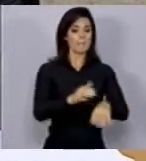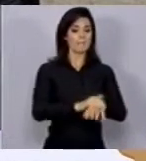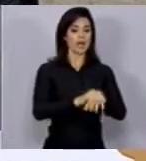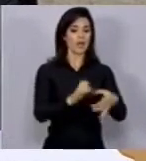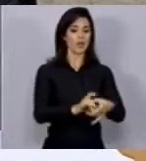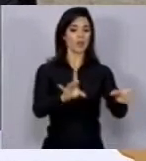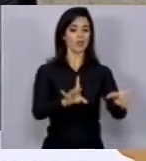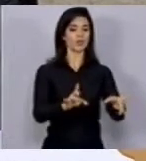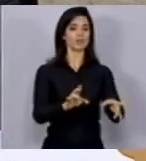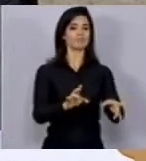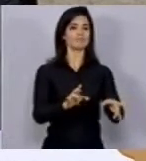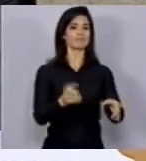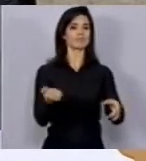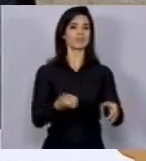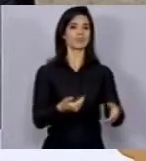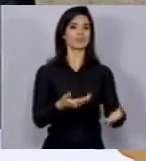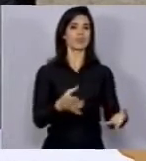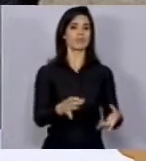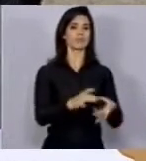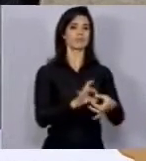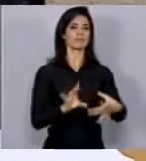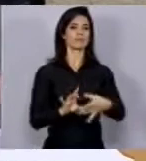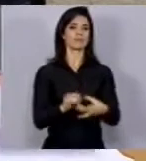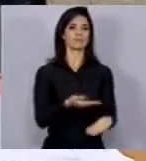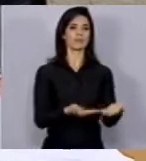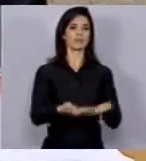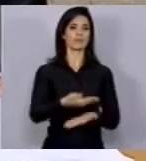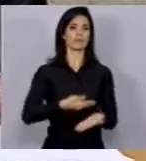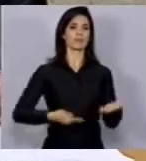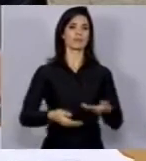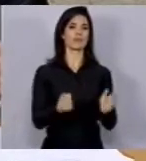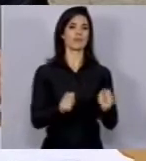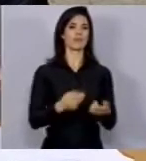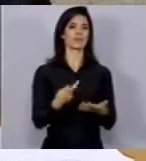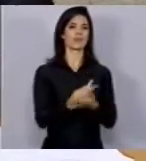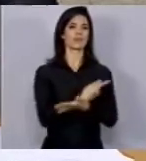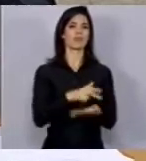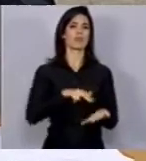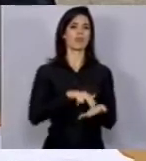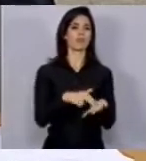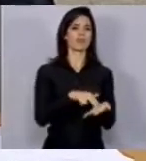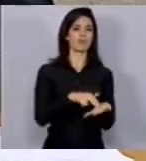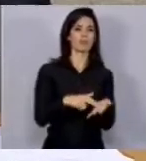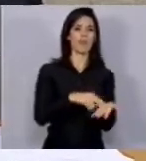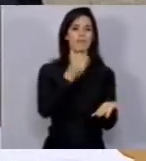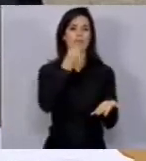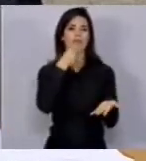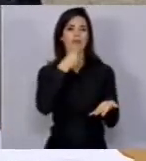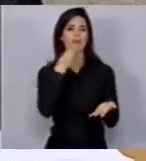harmonia, resultando daí crises frequentes que abalam o Estado democrático de direito.